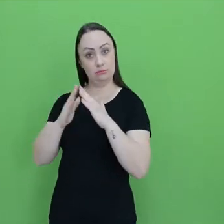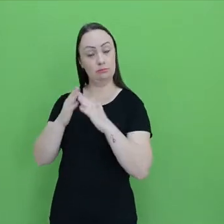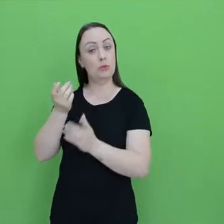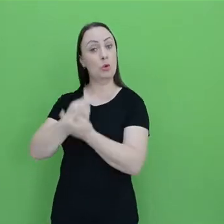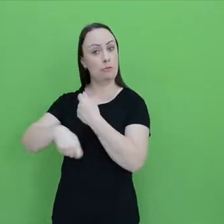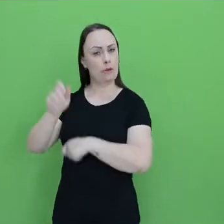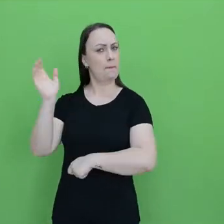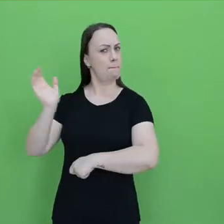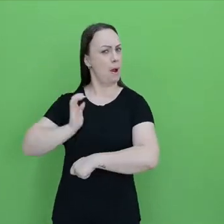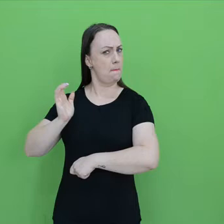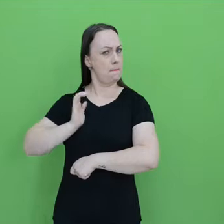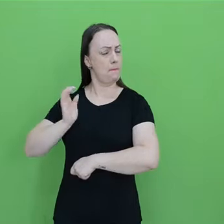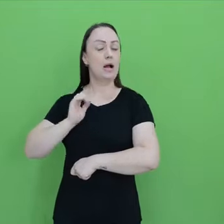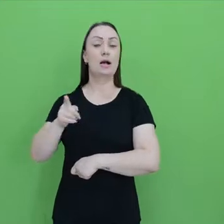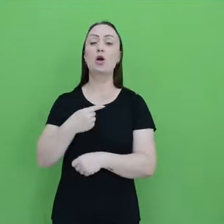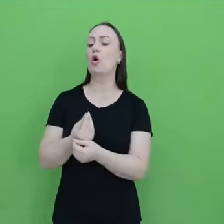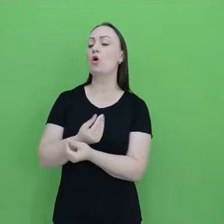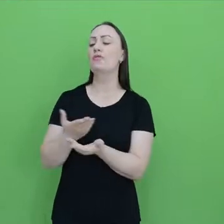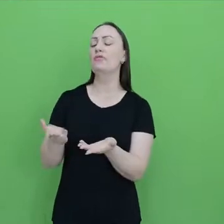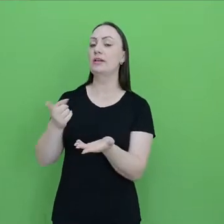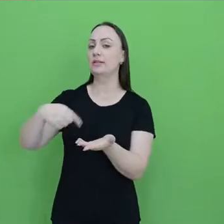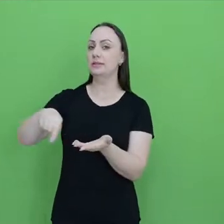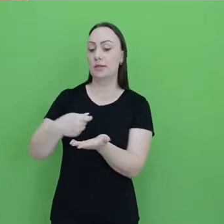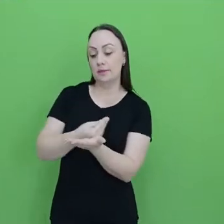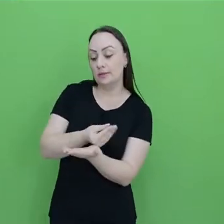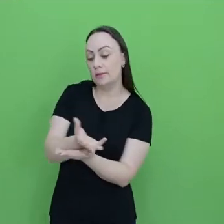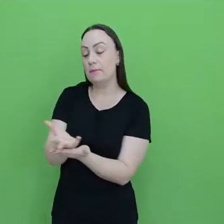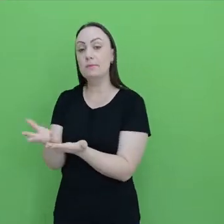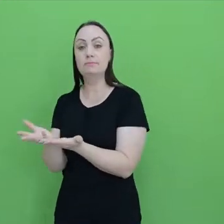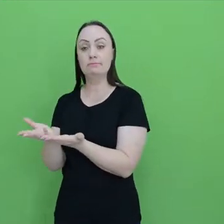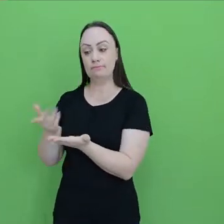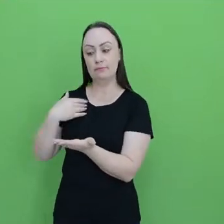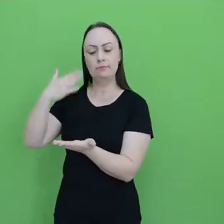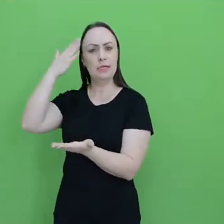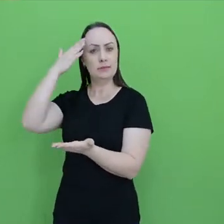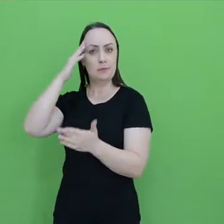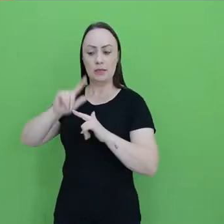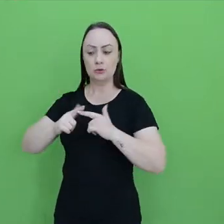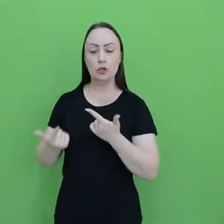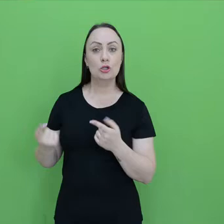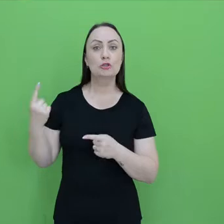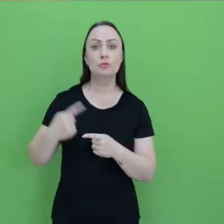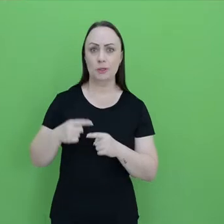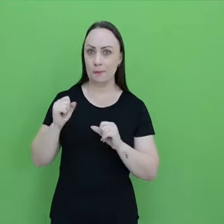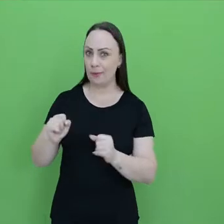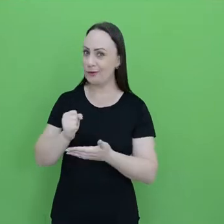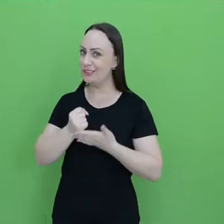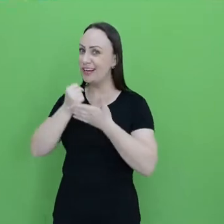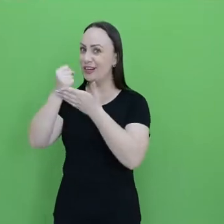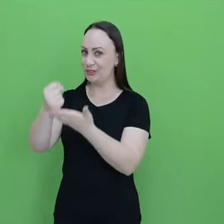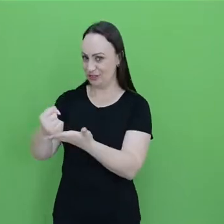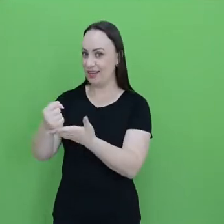desse rico comerciante e oferecesse a ele o serviço de leitura do baralho, porque ela poderia